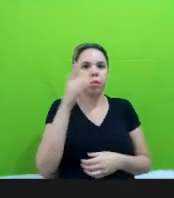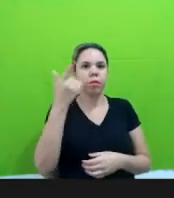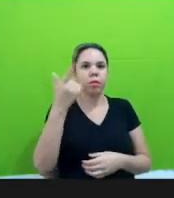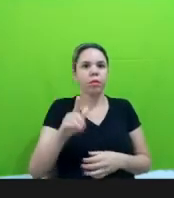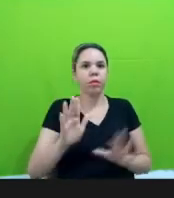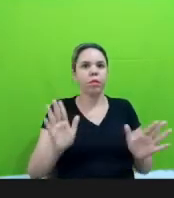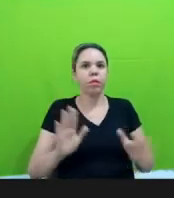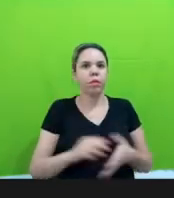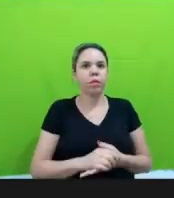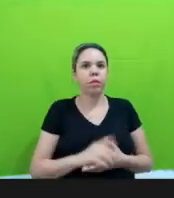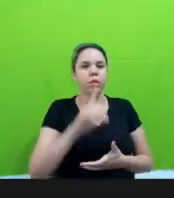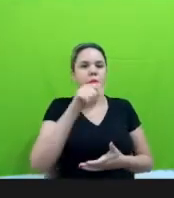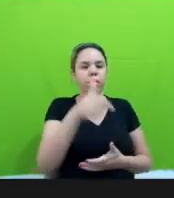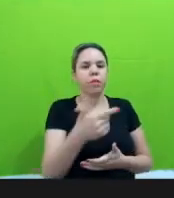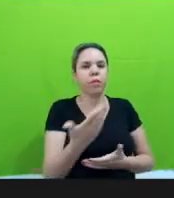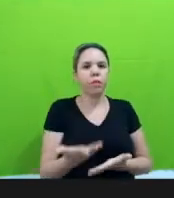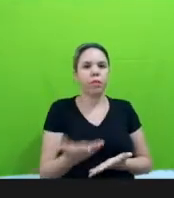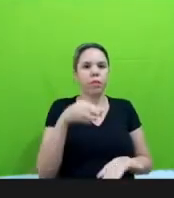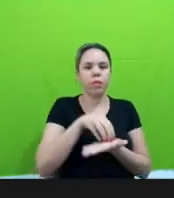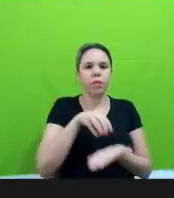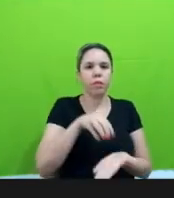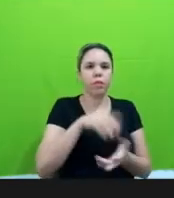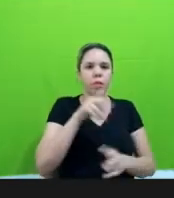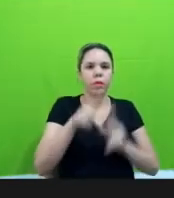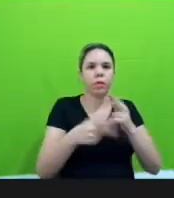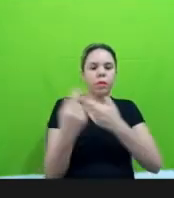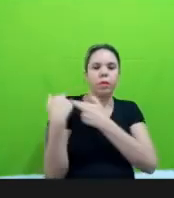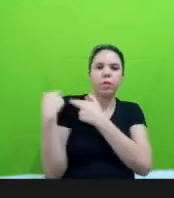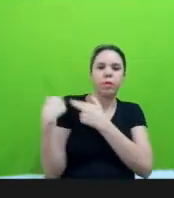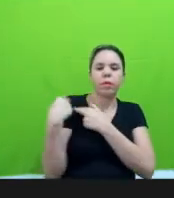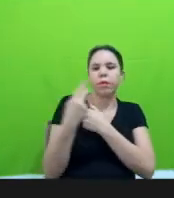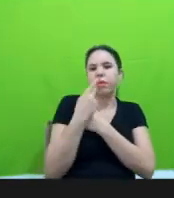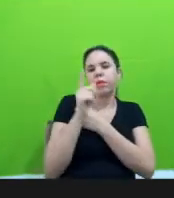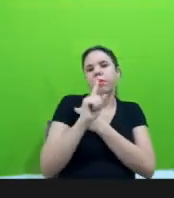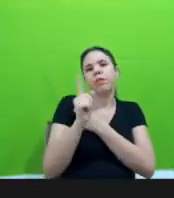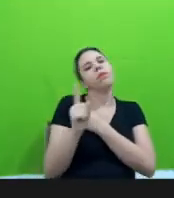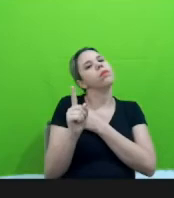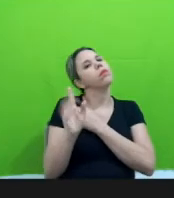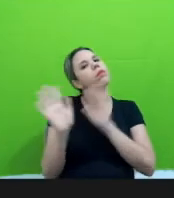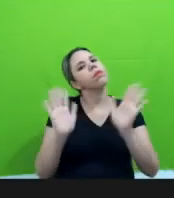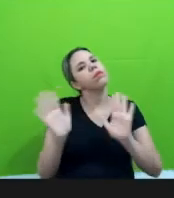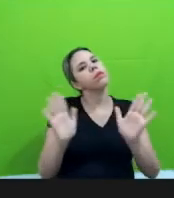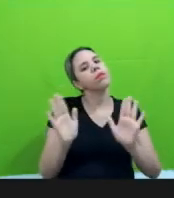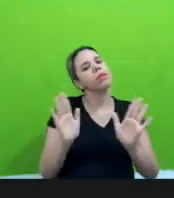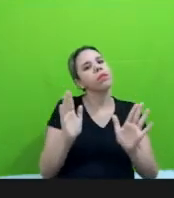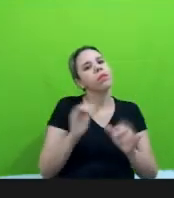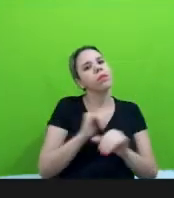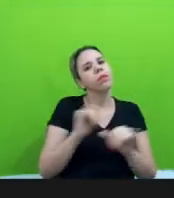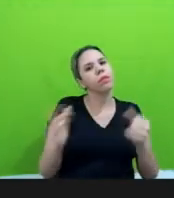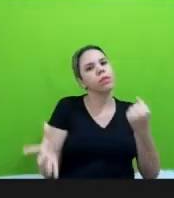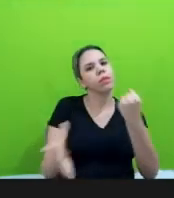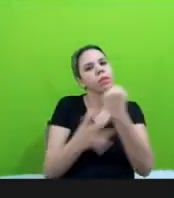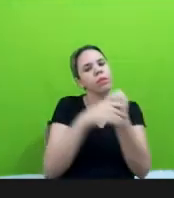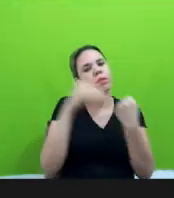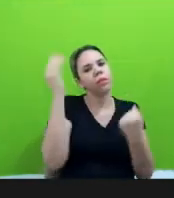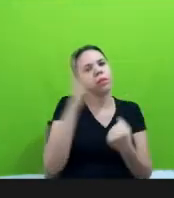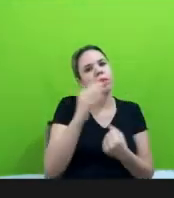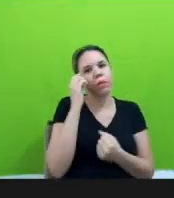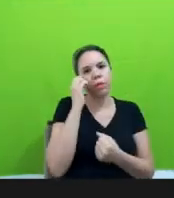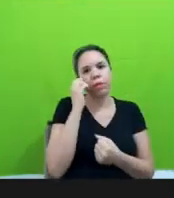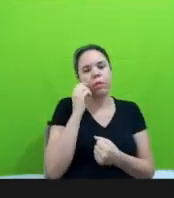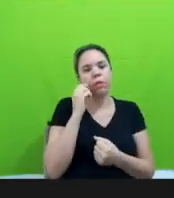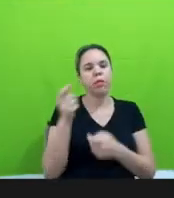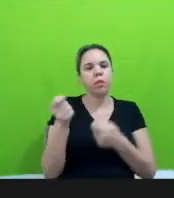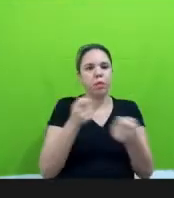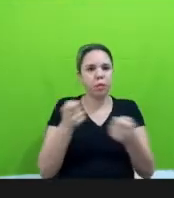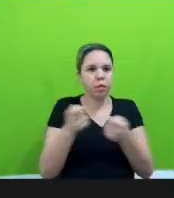né? Depois de o órgão, as pessoas responsáveis dizer não, categoricamente, na frente do Congresso Nacional, lá na comissão, dizer não, tá tudo sob controle,